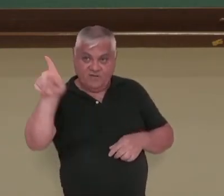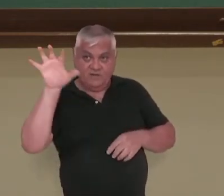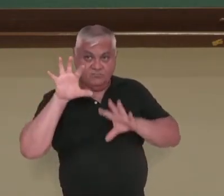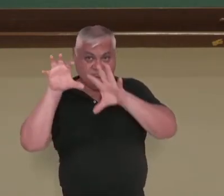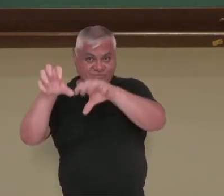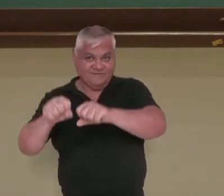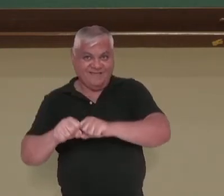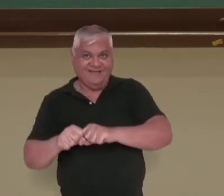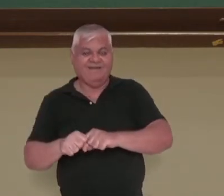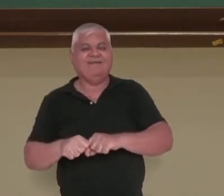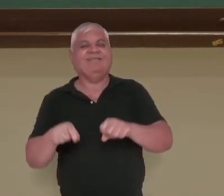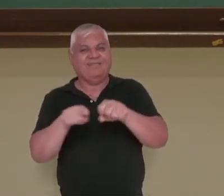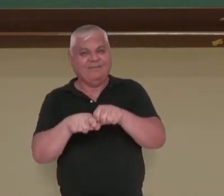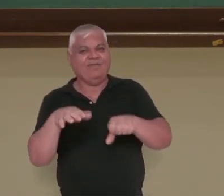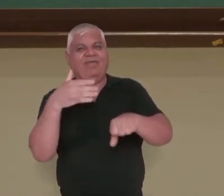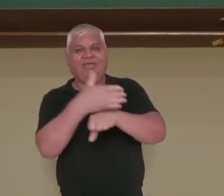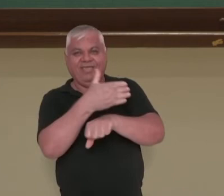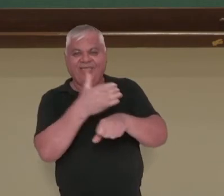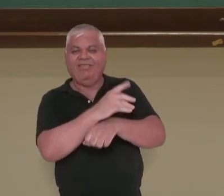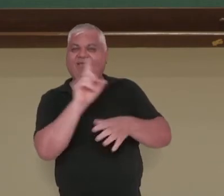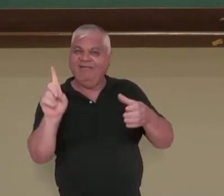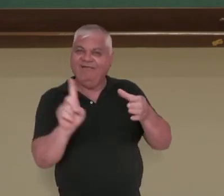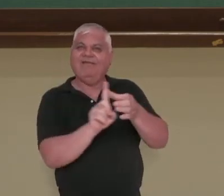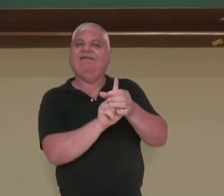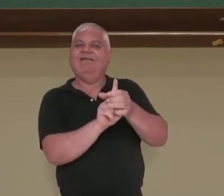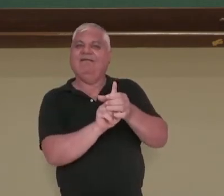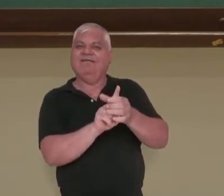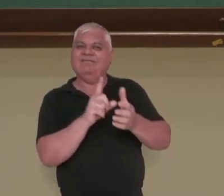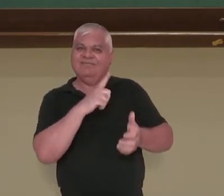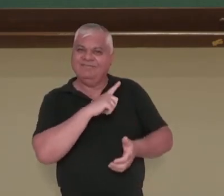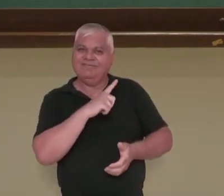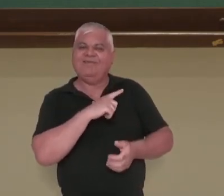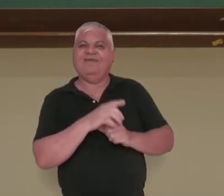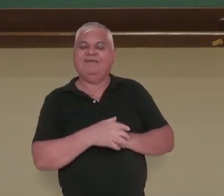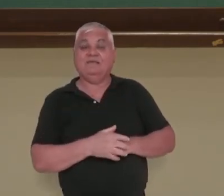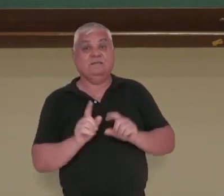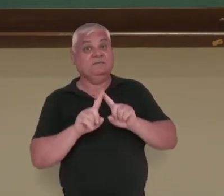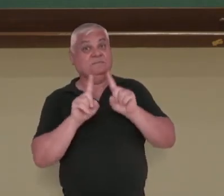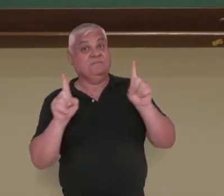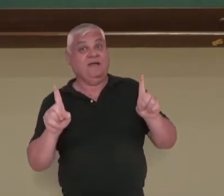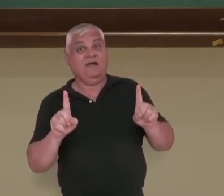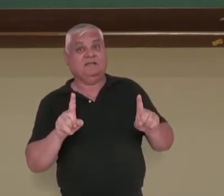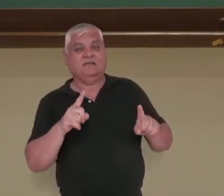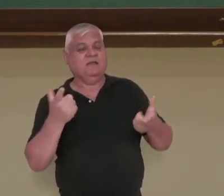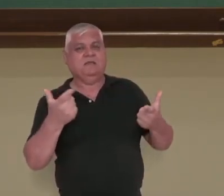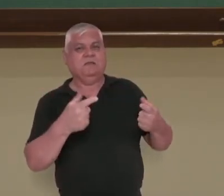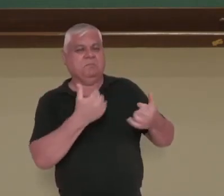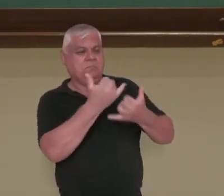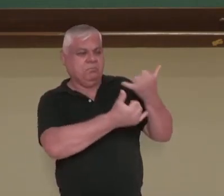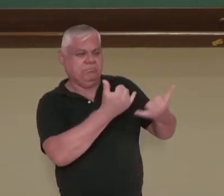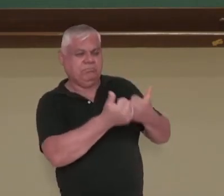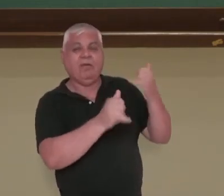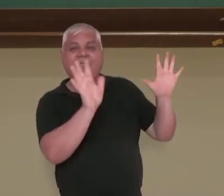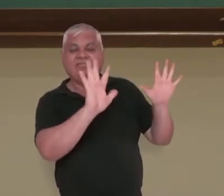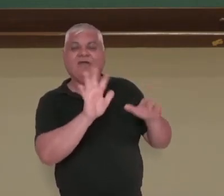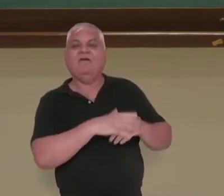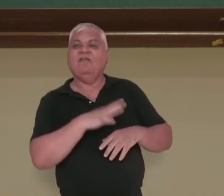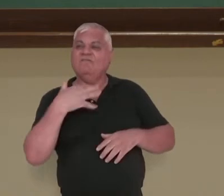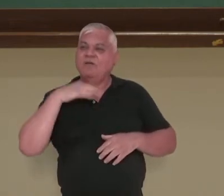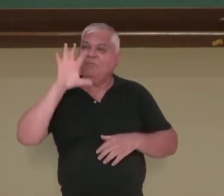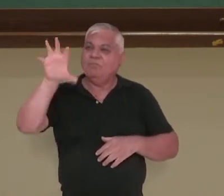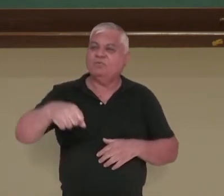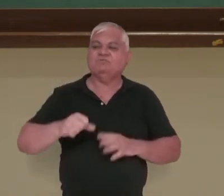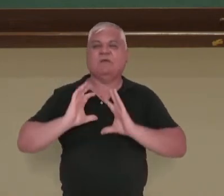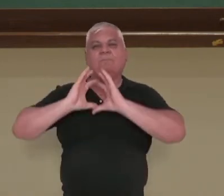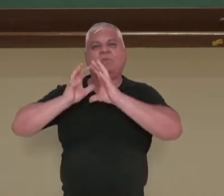ele também está participando de uma forma ativa da atividade, porém sem estar jogando ali aquela disputa de bola que talvez